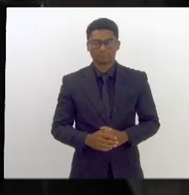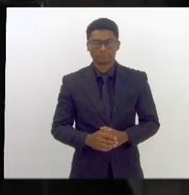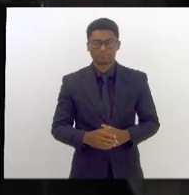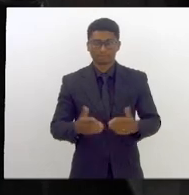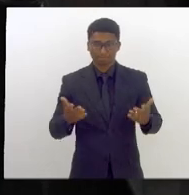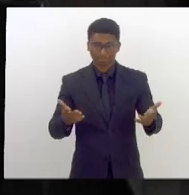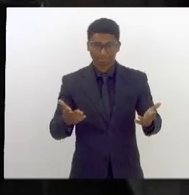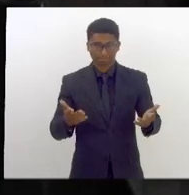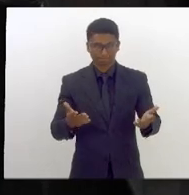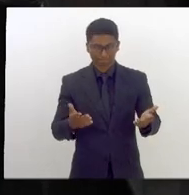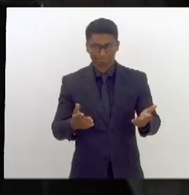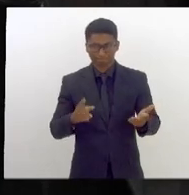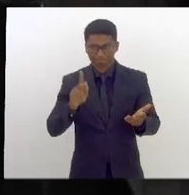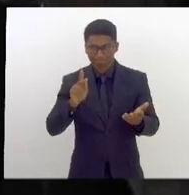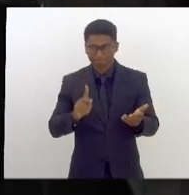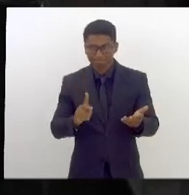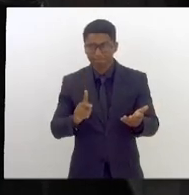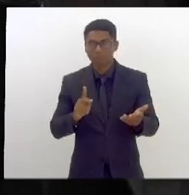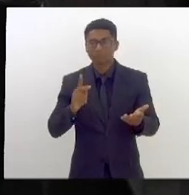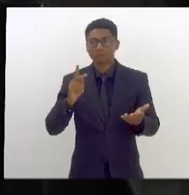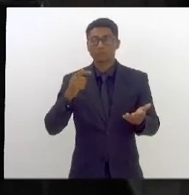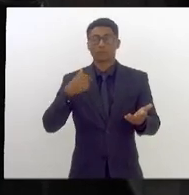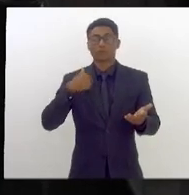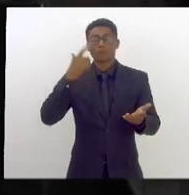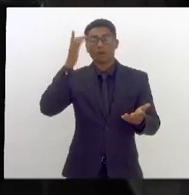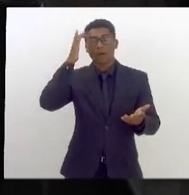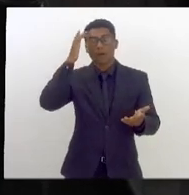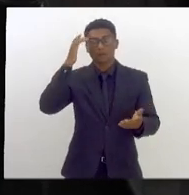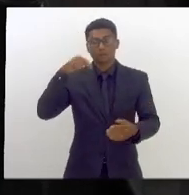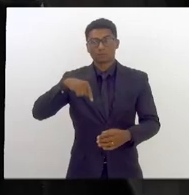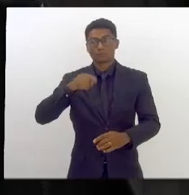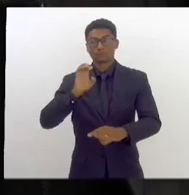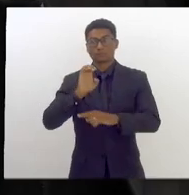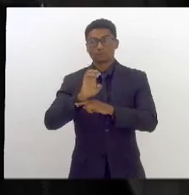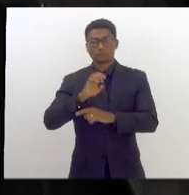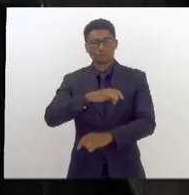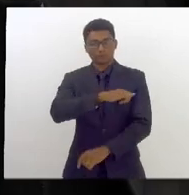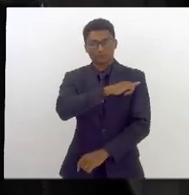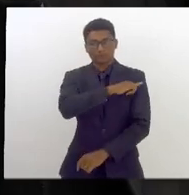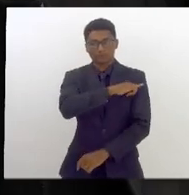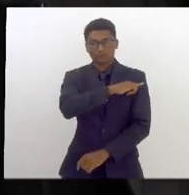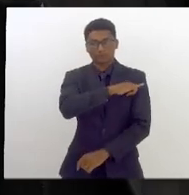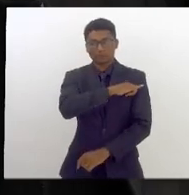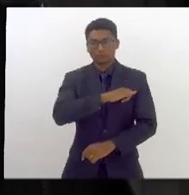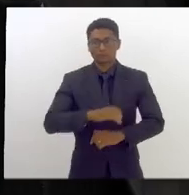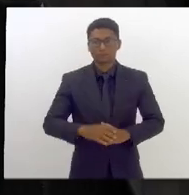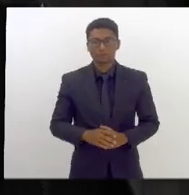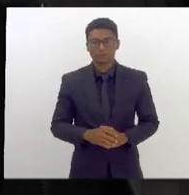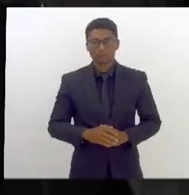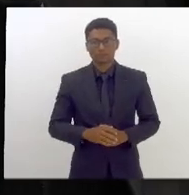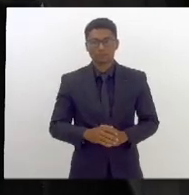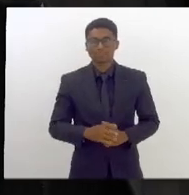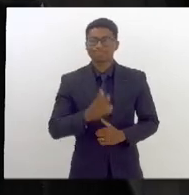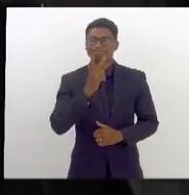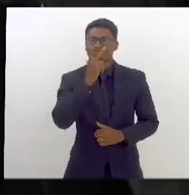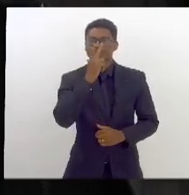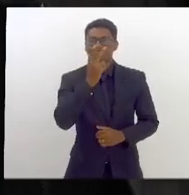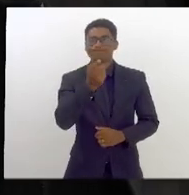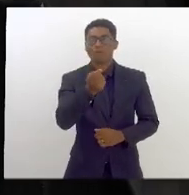eu acho o estado do Rio de Janeiro quase como fosse